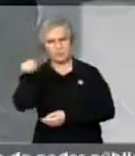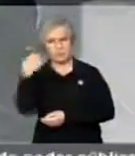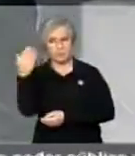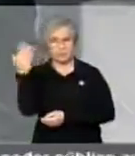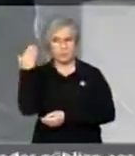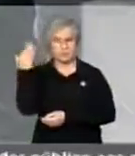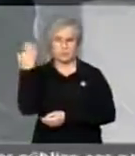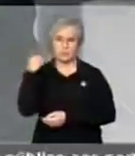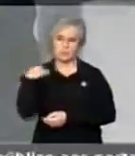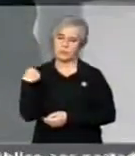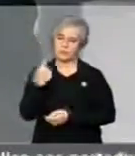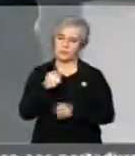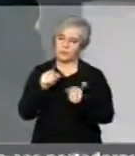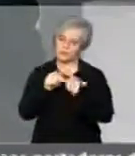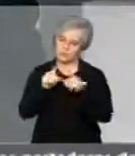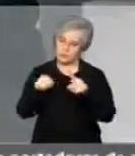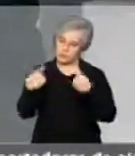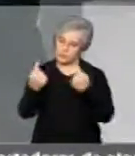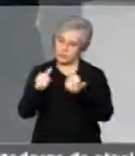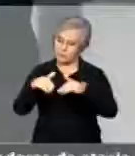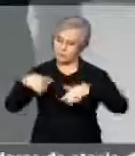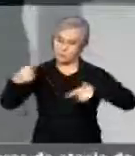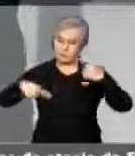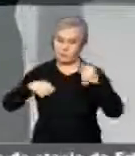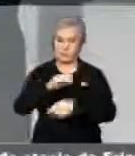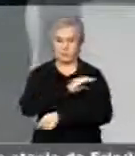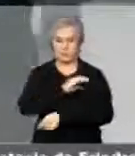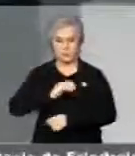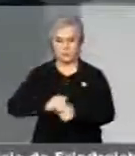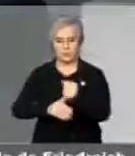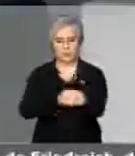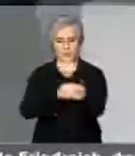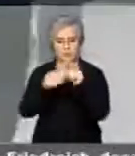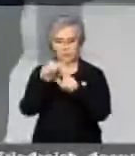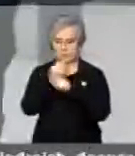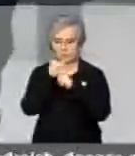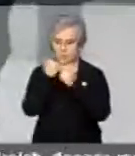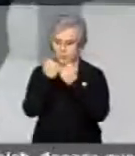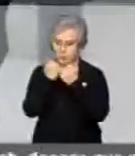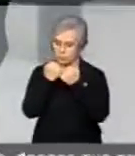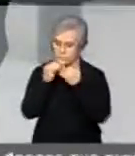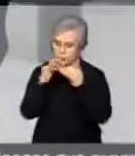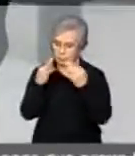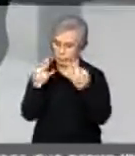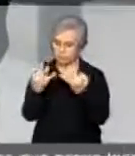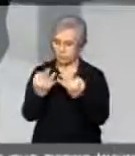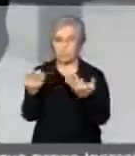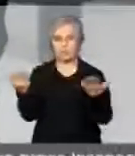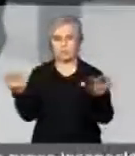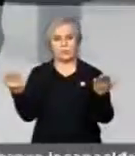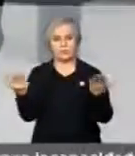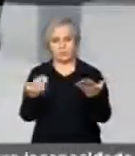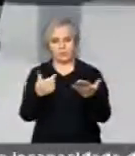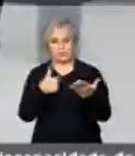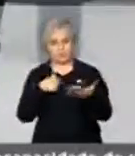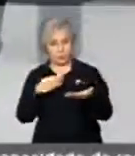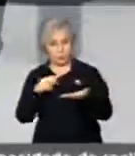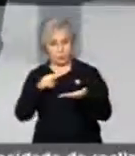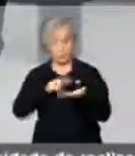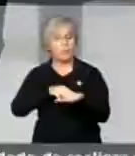nós fizemos uma audiência pública na comissão de Seguridade Social e família cuja comissão essa que eu sou membro